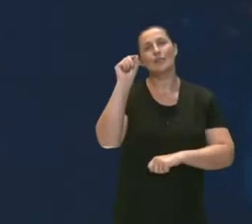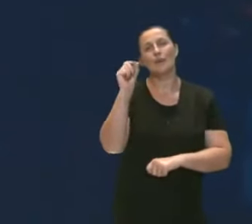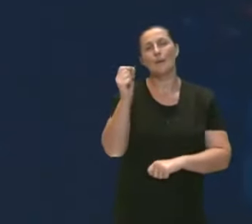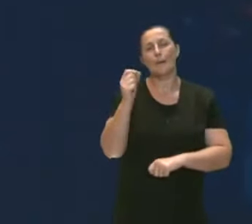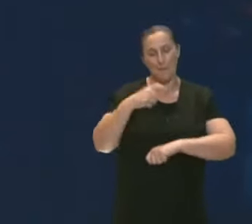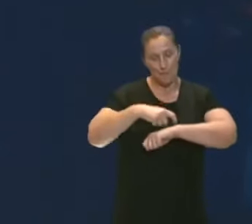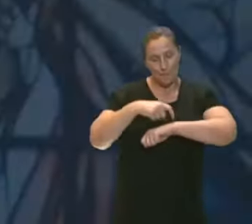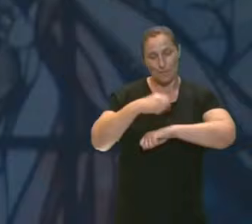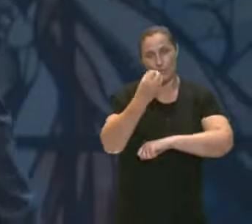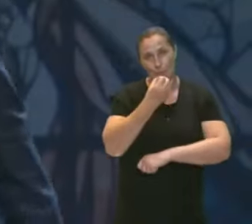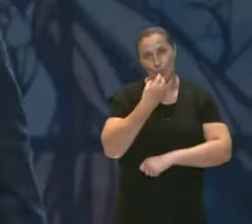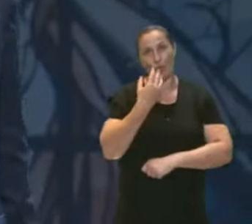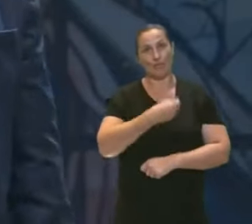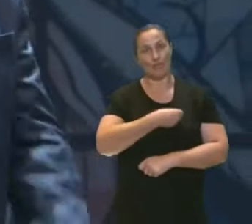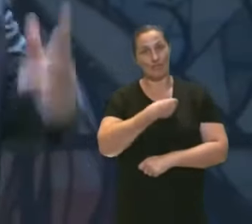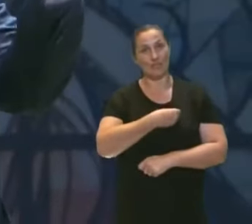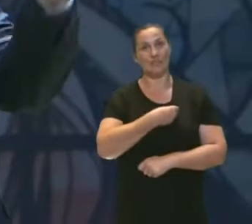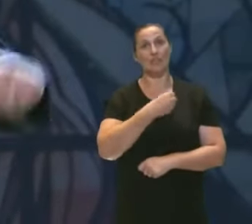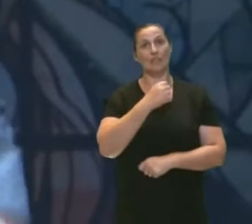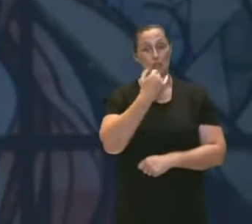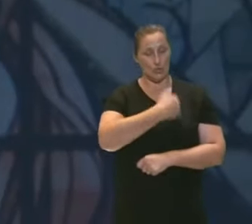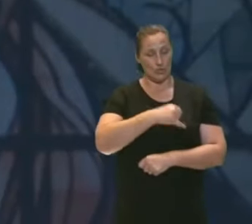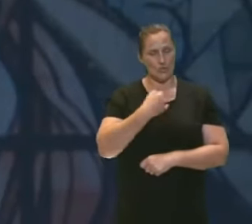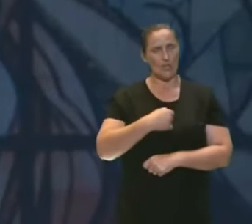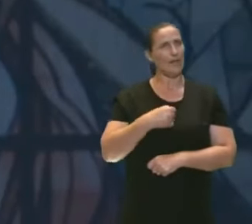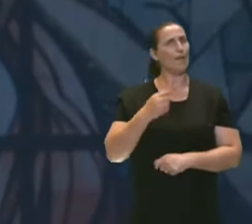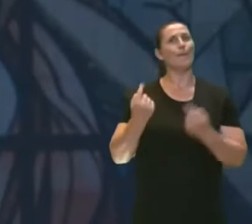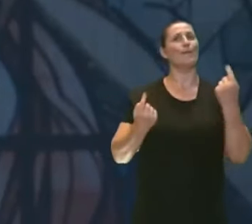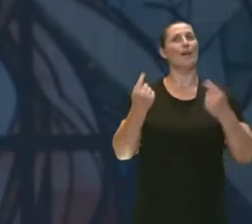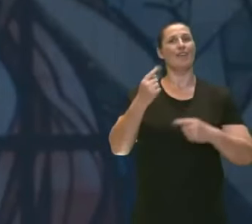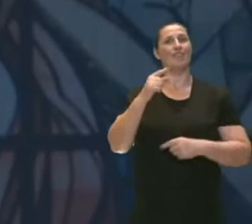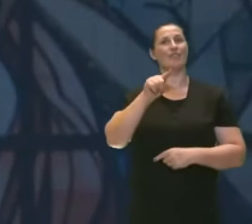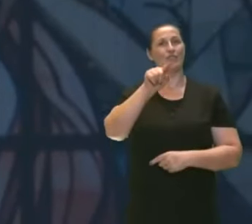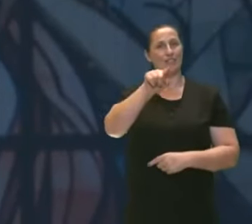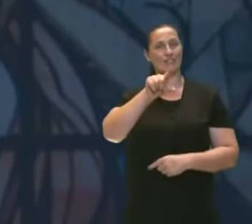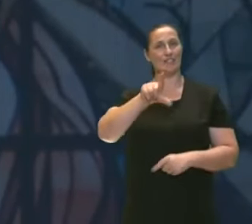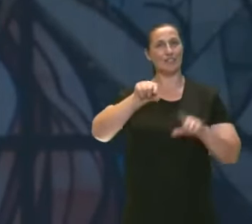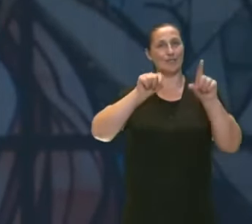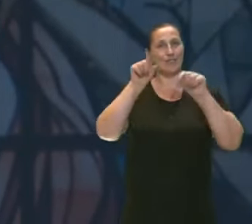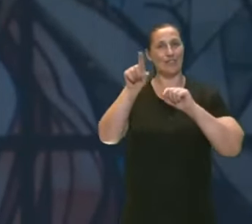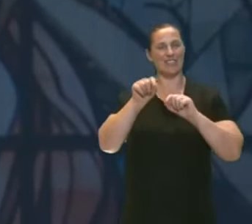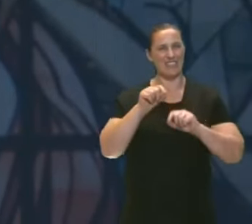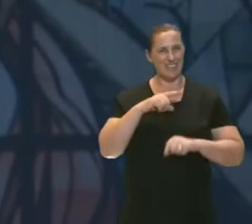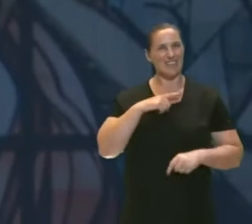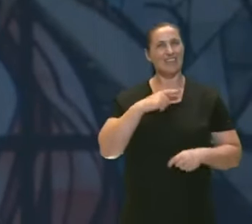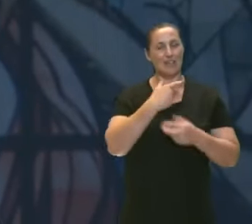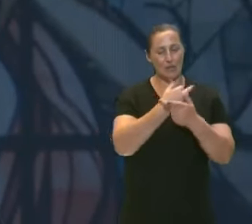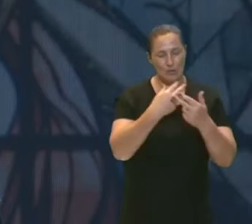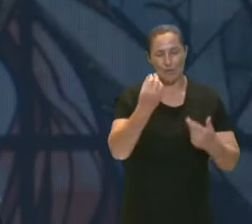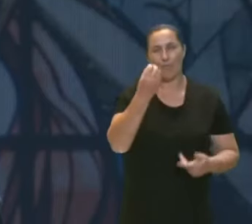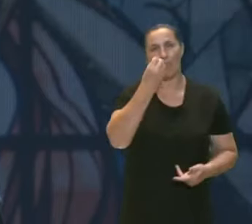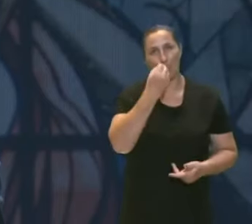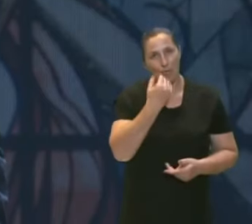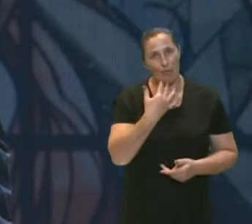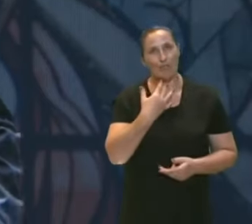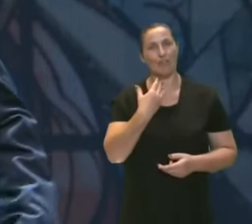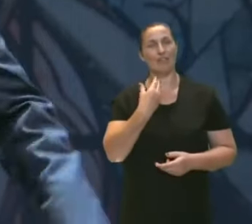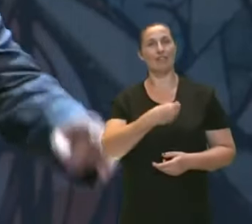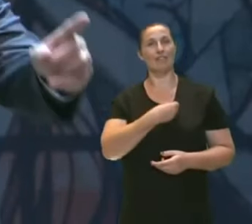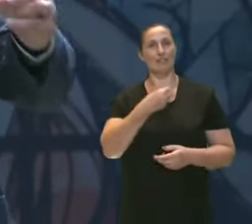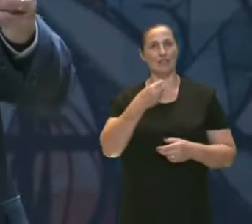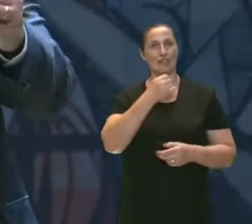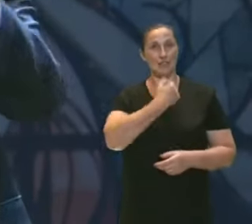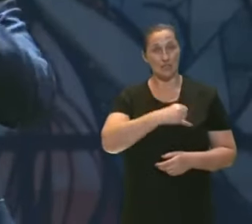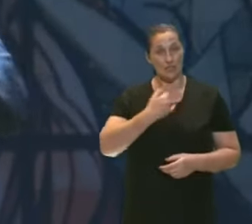lição para a tua vida, qual você escolheria? Tem tanta coisa boa, gente.